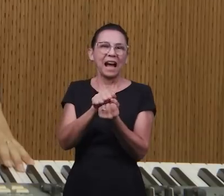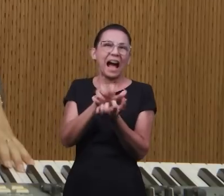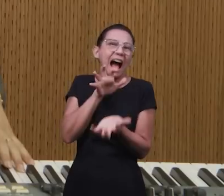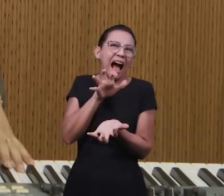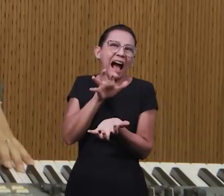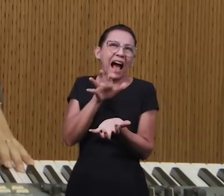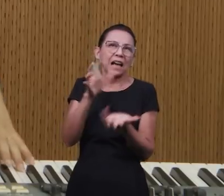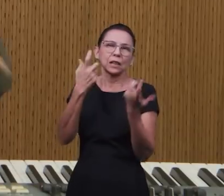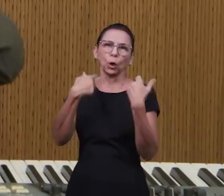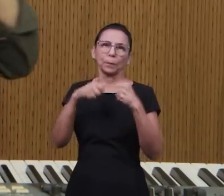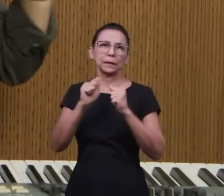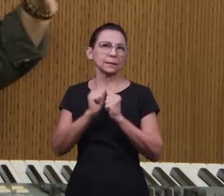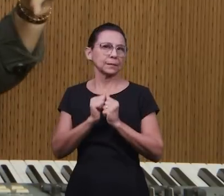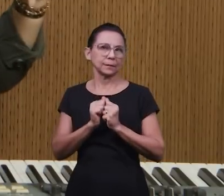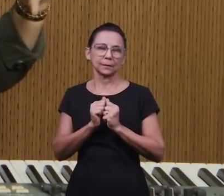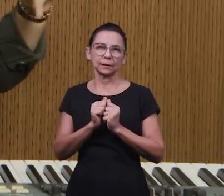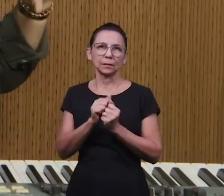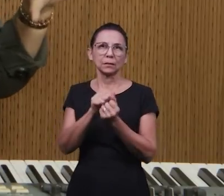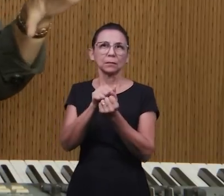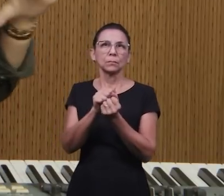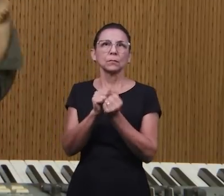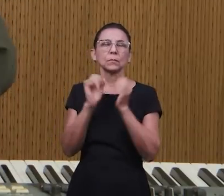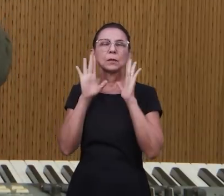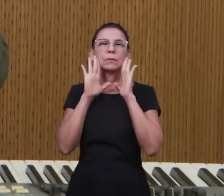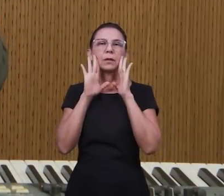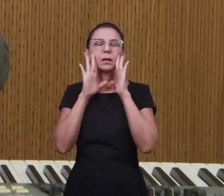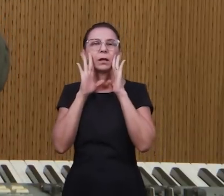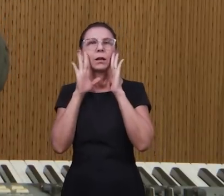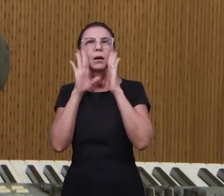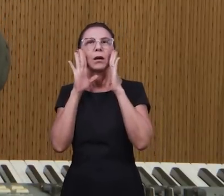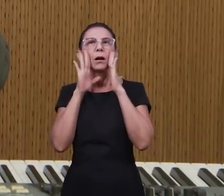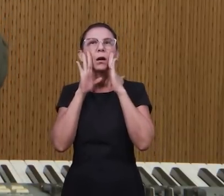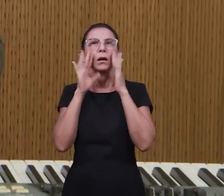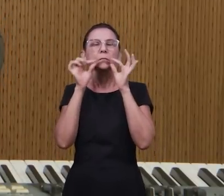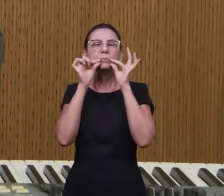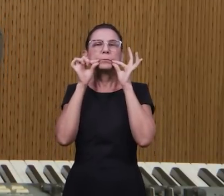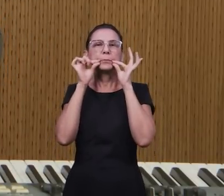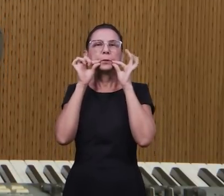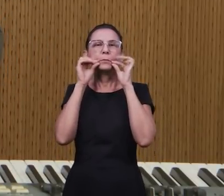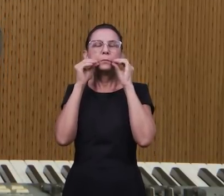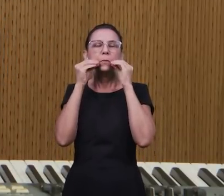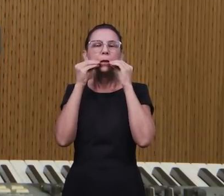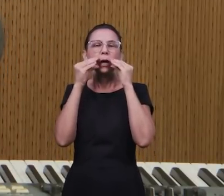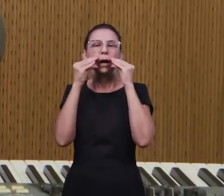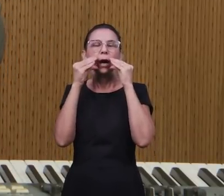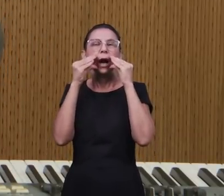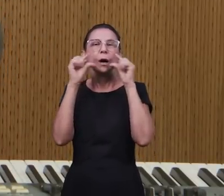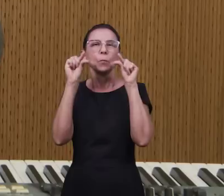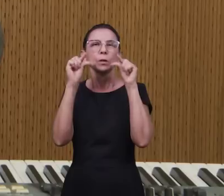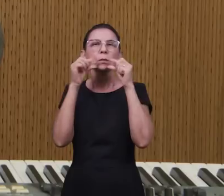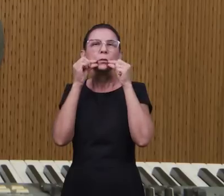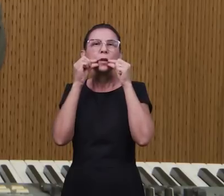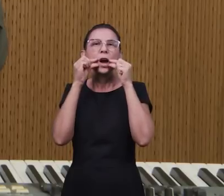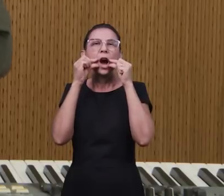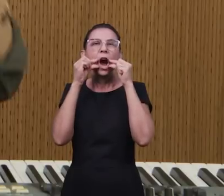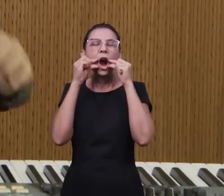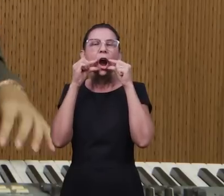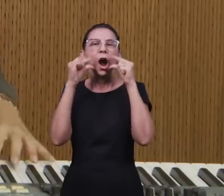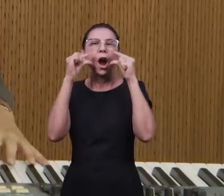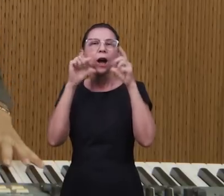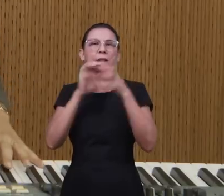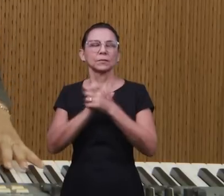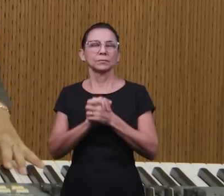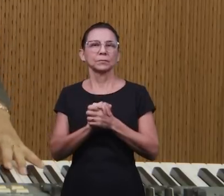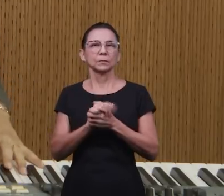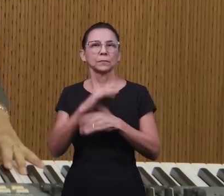A tão na vertical. Ele pode ficar centralizado aqui, só abrindo a lateral do lábio um pouquinho mais.